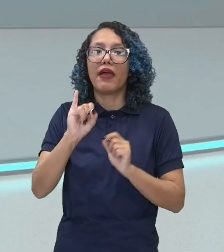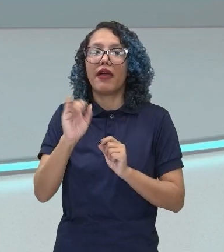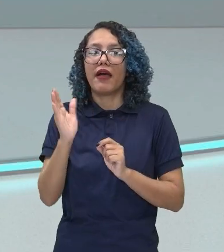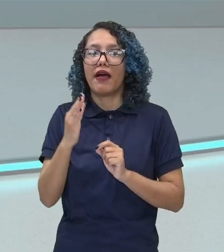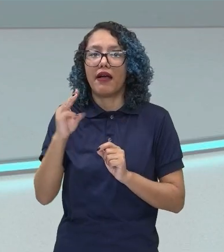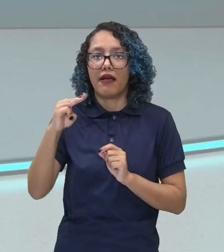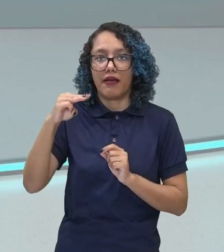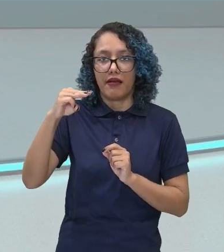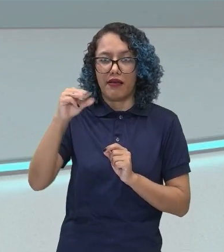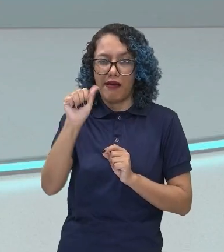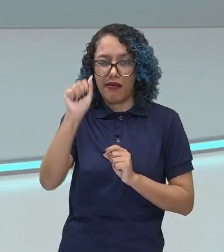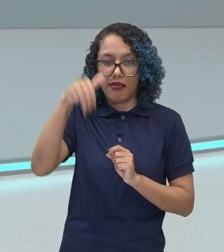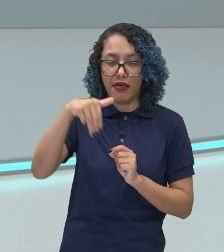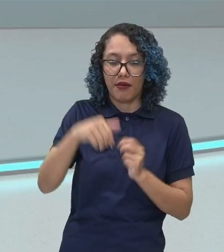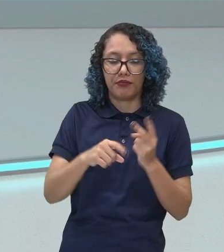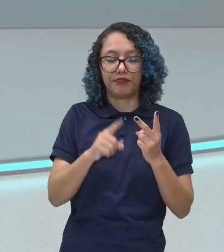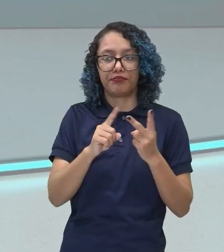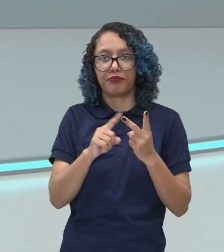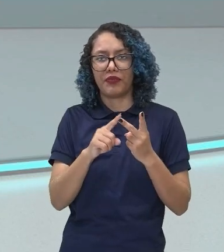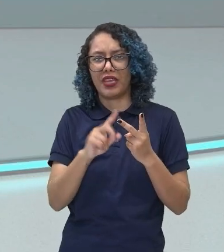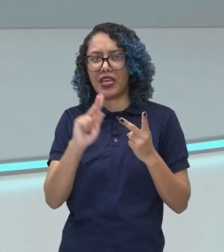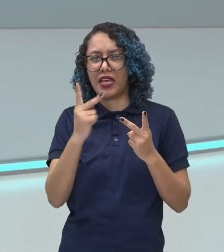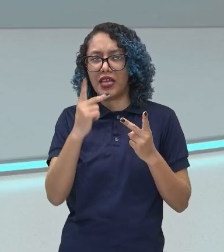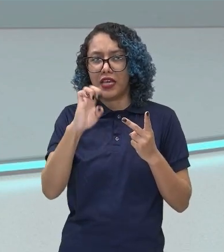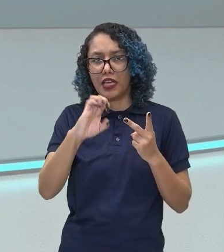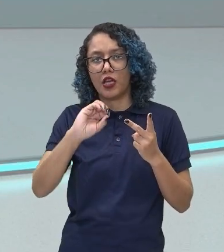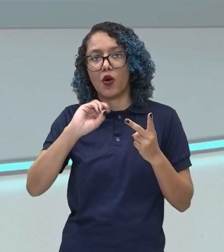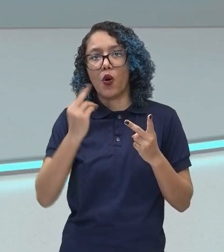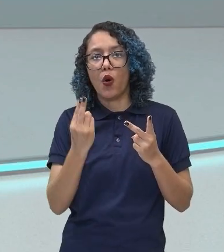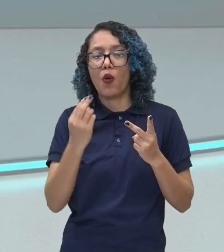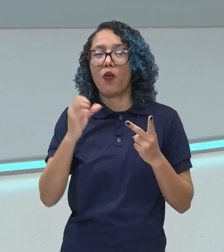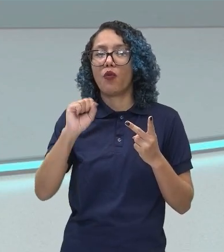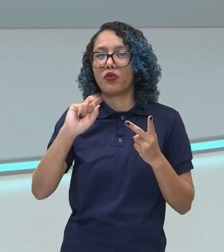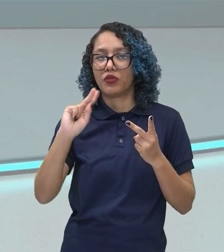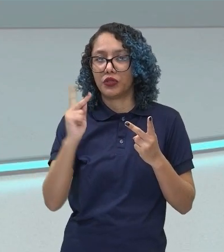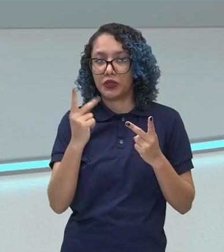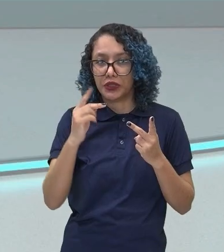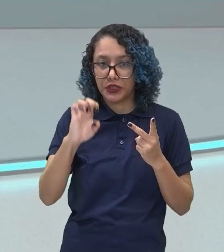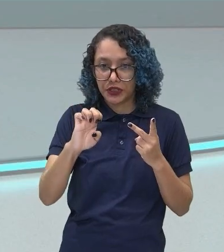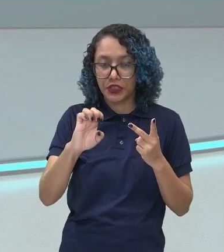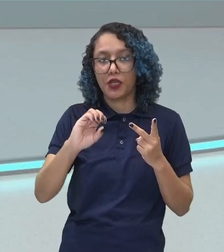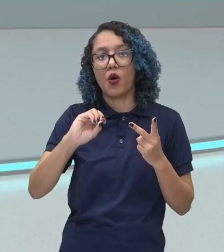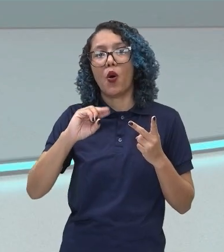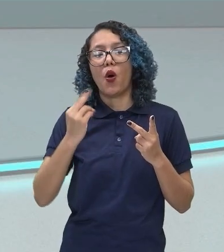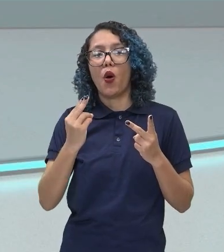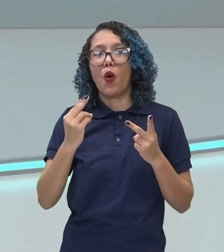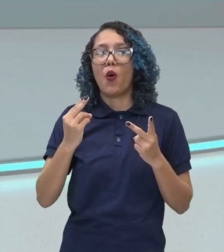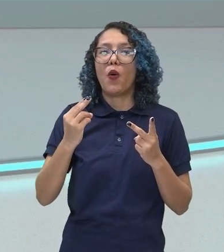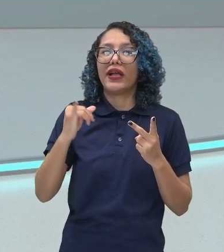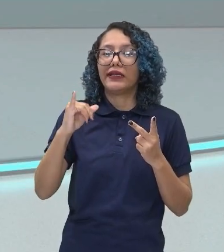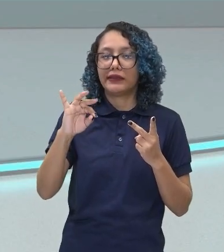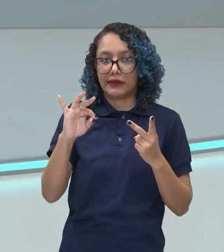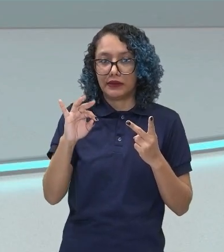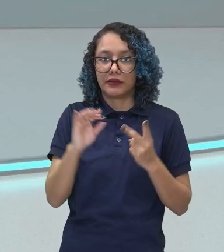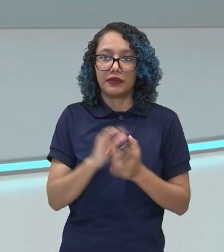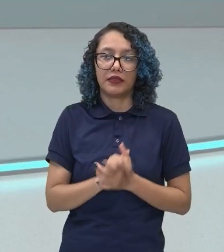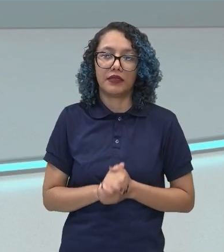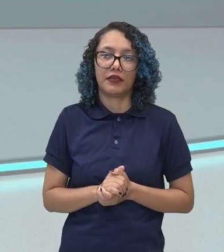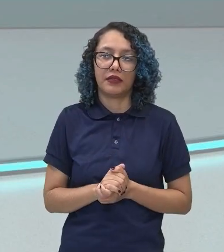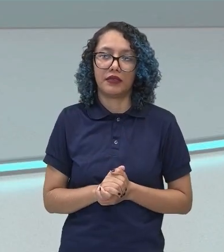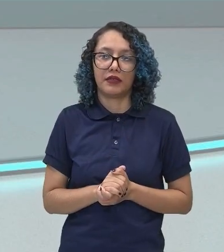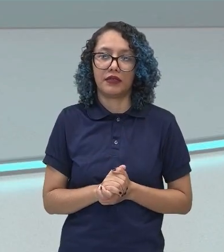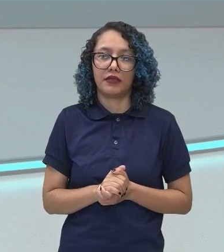estou. He is, she is, né? Ele é, ela é, ou ele está, ela está. E aí todas as